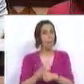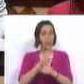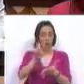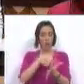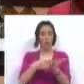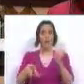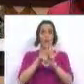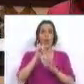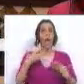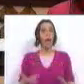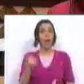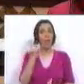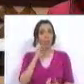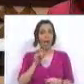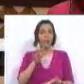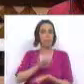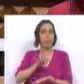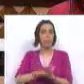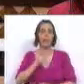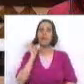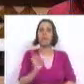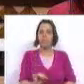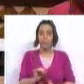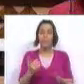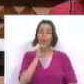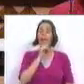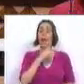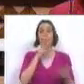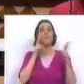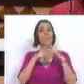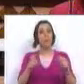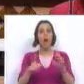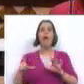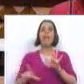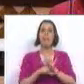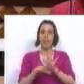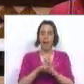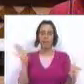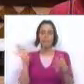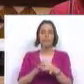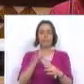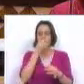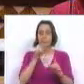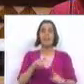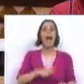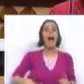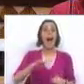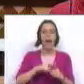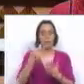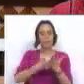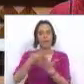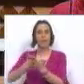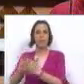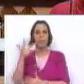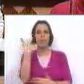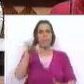legal vigente à data da sua publicação, pelo que é possível encontrar legislação referente a esta área, diplomas